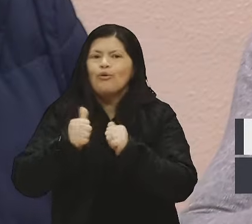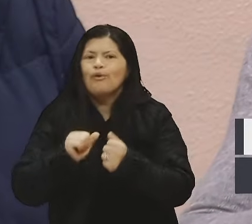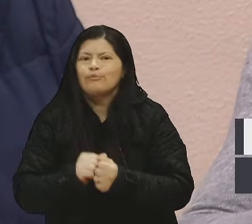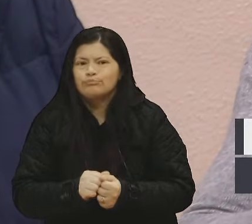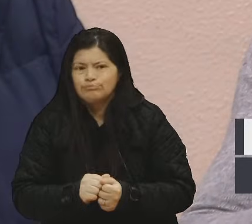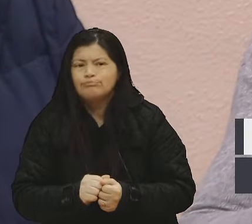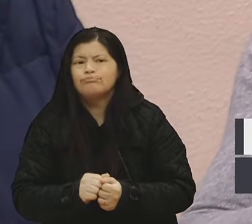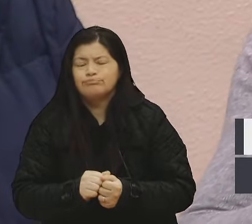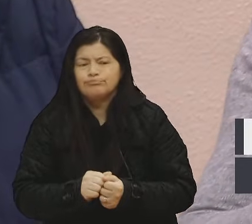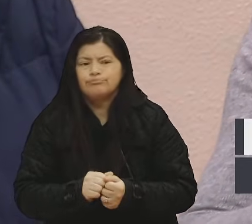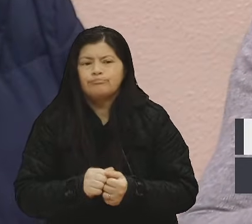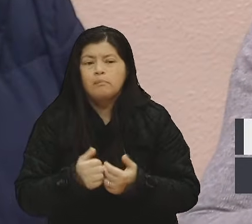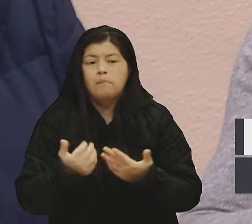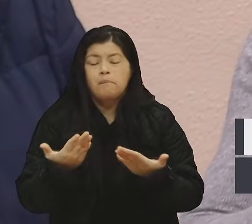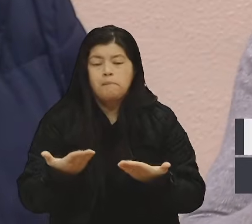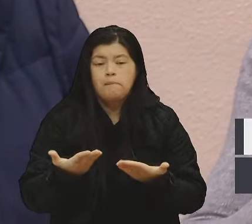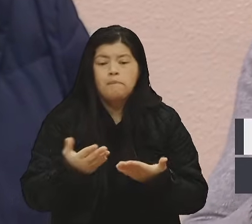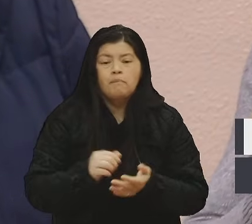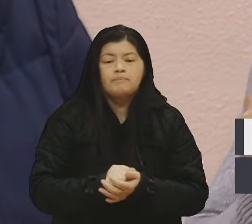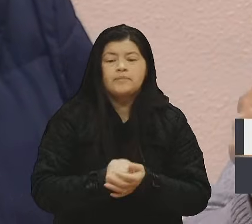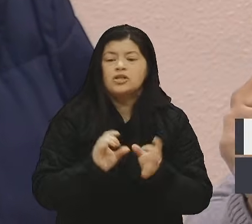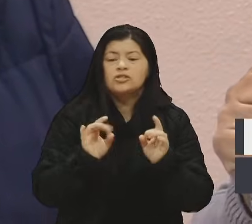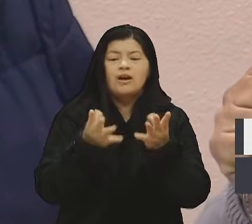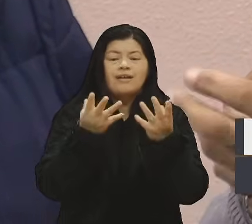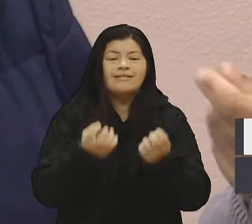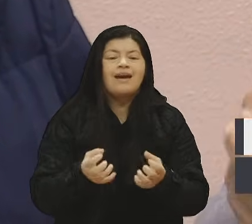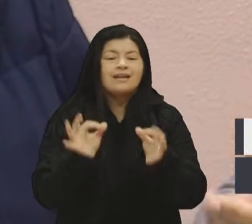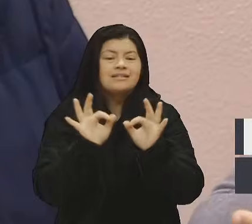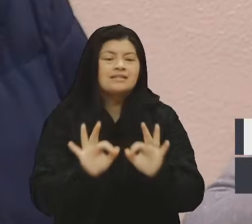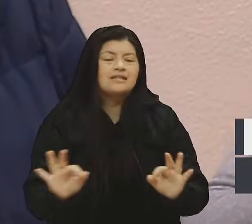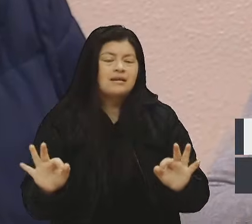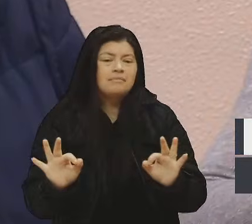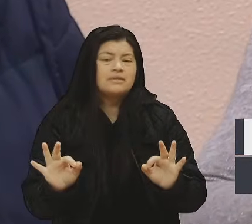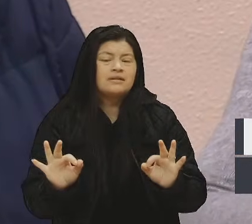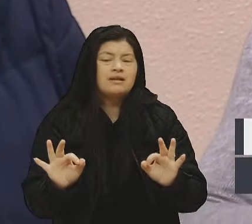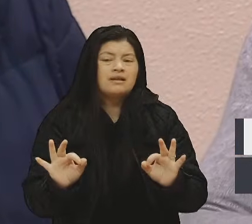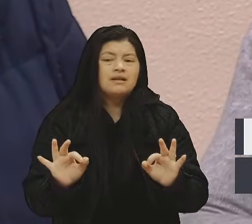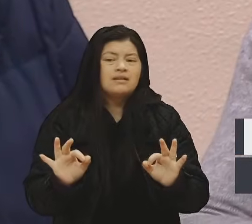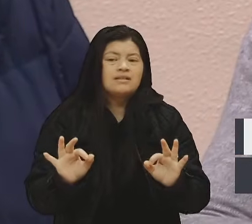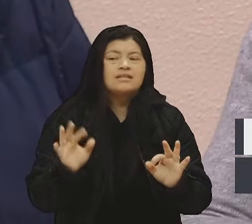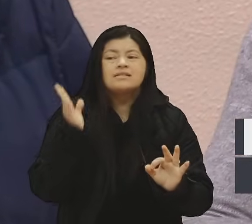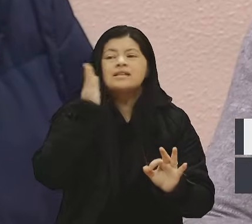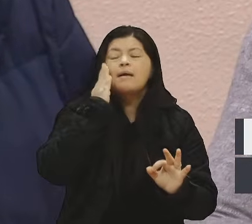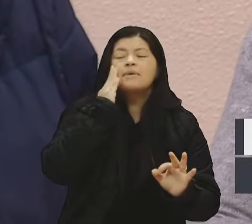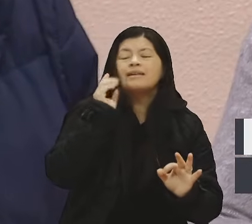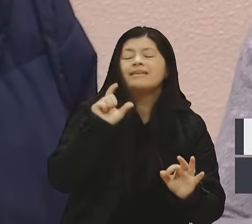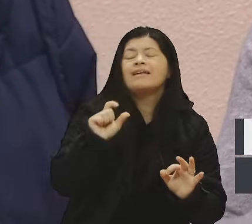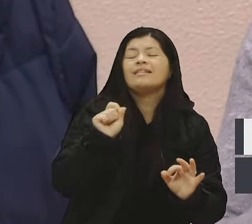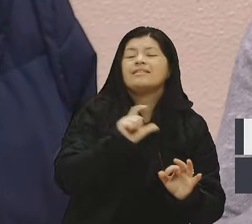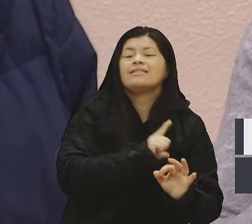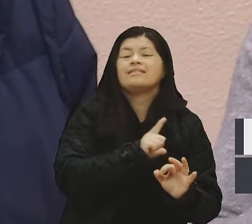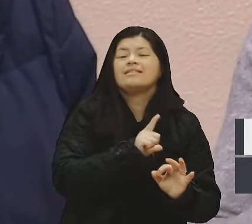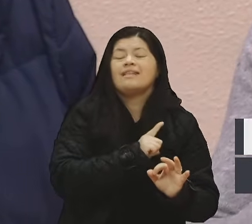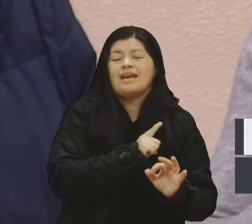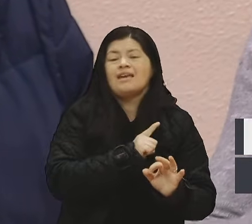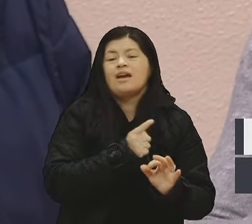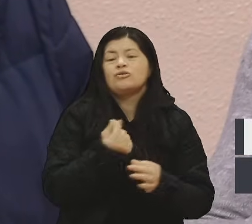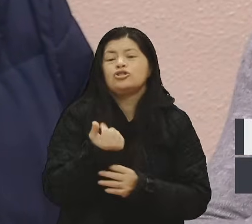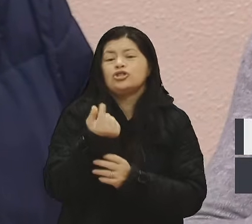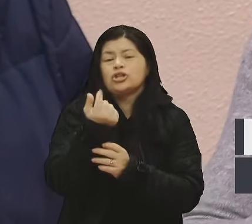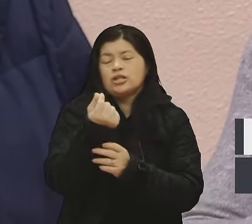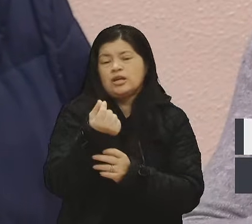está aí. Eles querem simplesmente que quem comanda, quem tem o capital, simplesmente